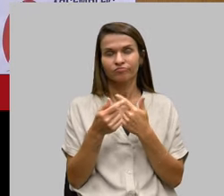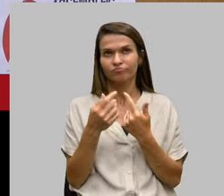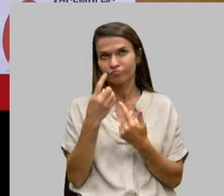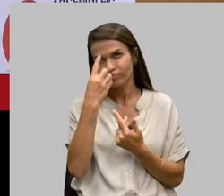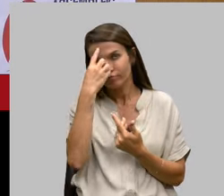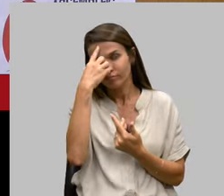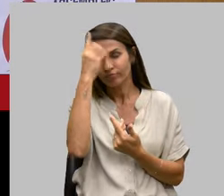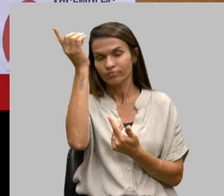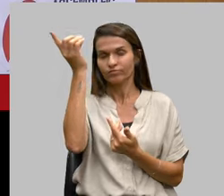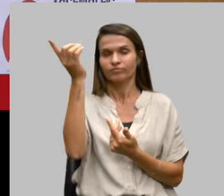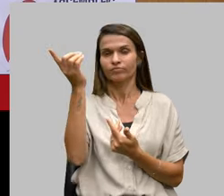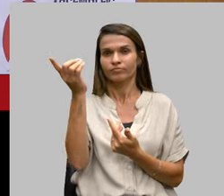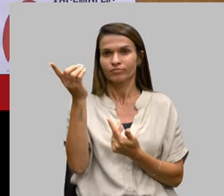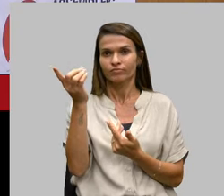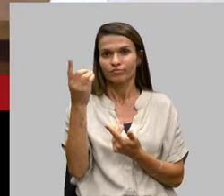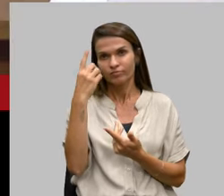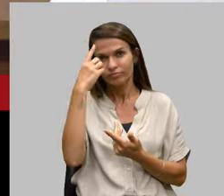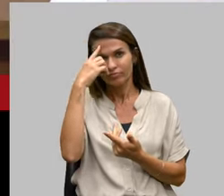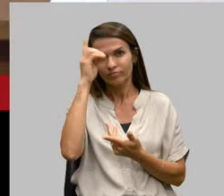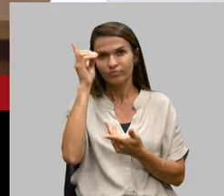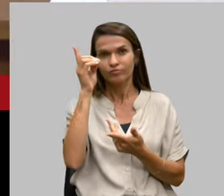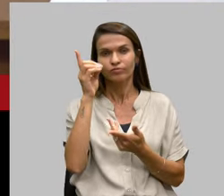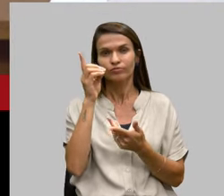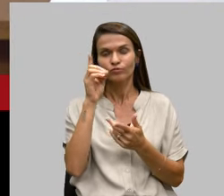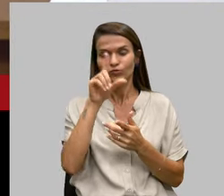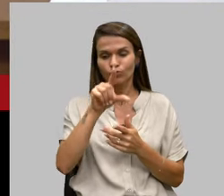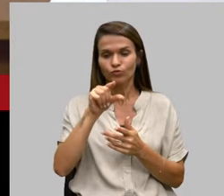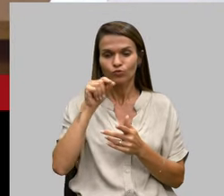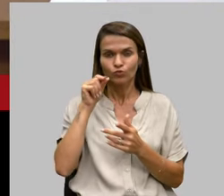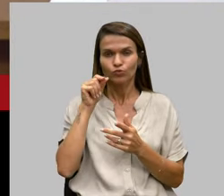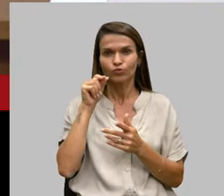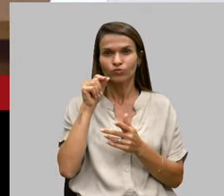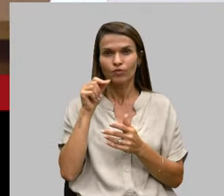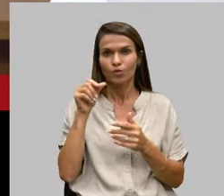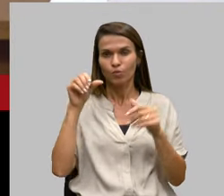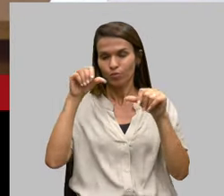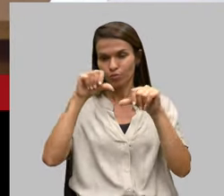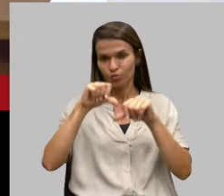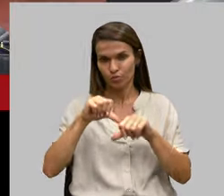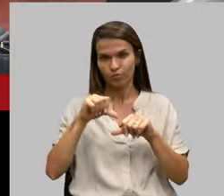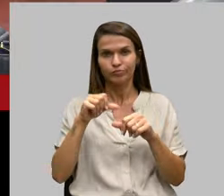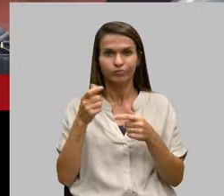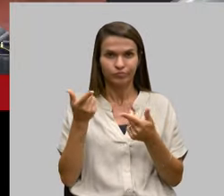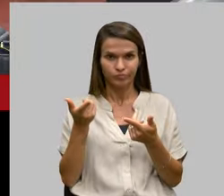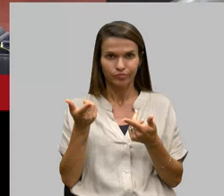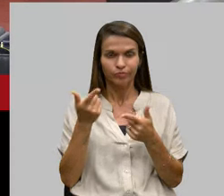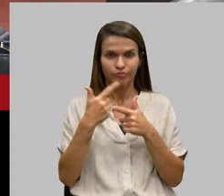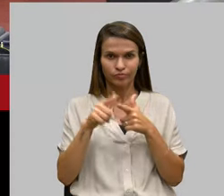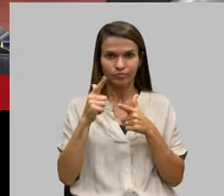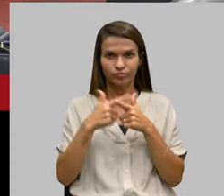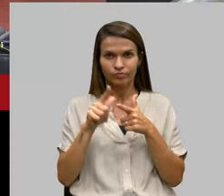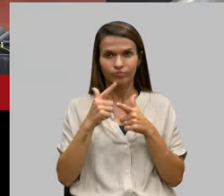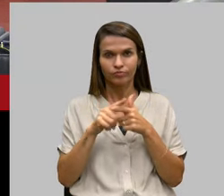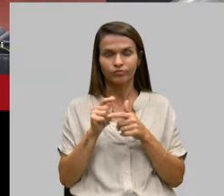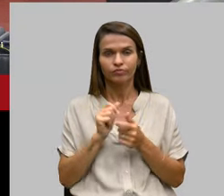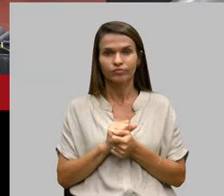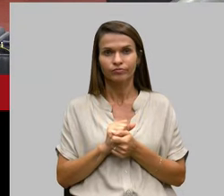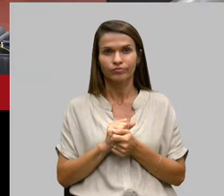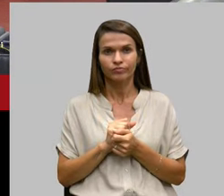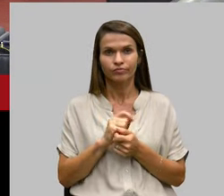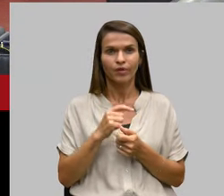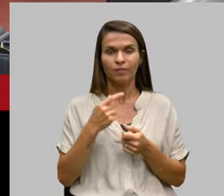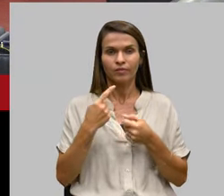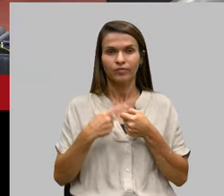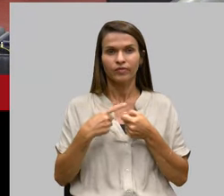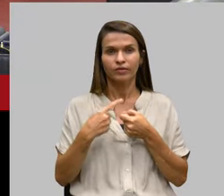chutar ele tem que chutar pelo mais pelo pior pela pior situação tá então a gente tem lá a minha cidade é uma